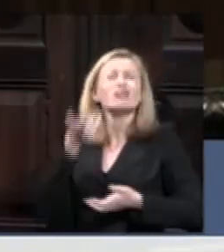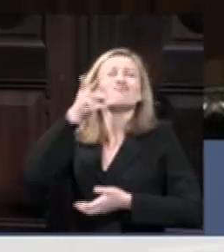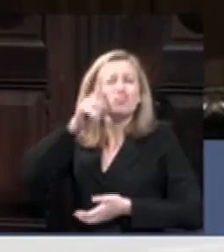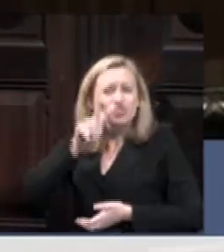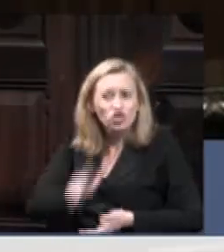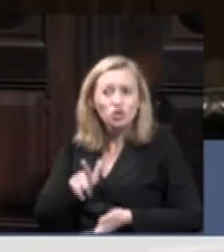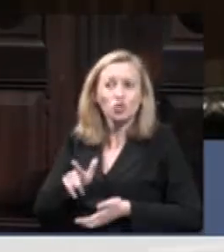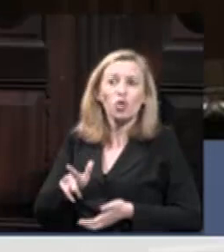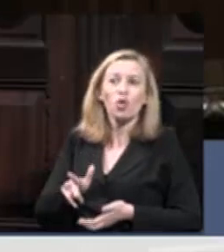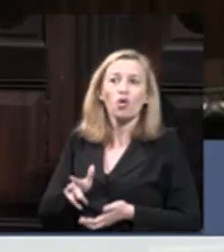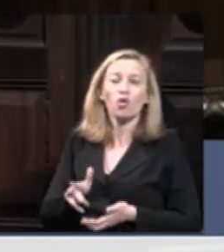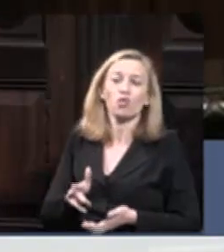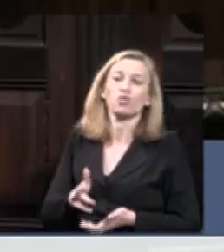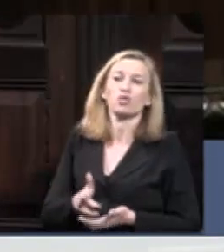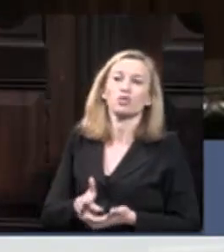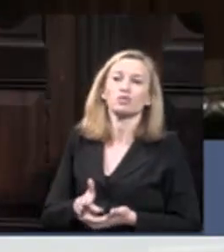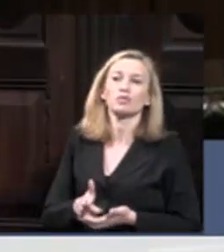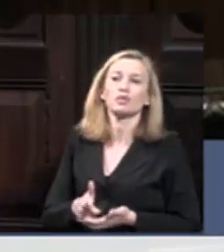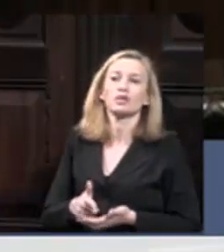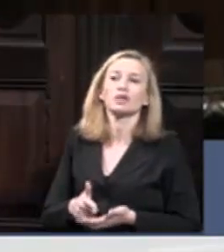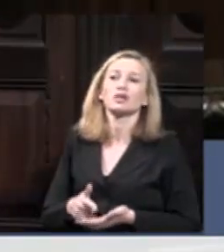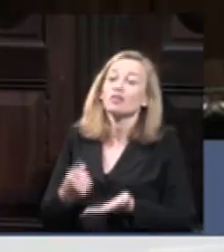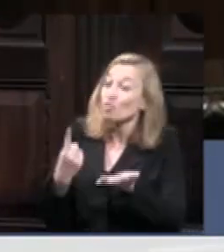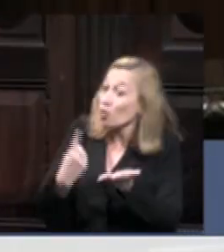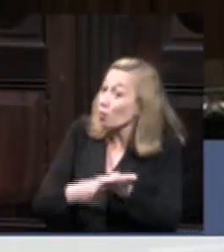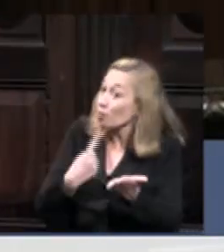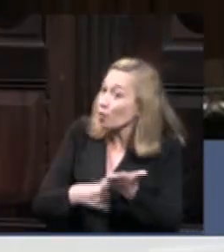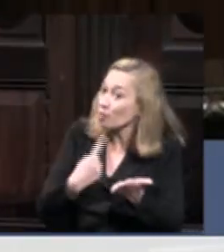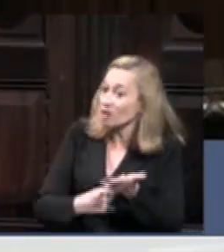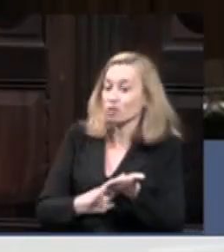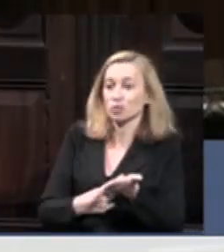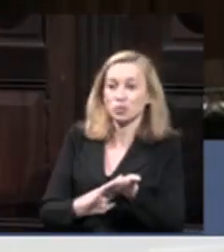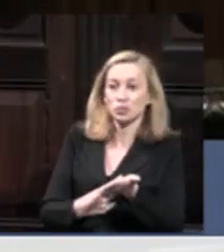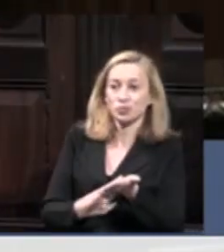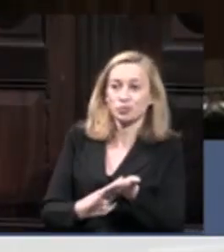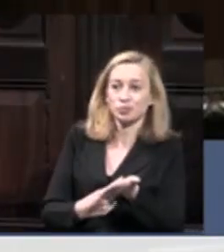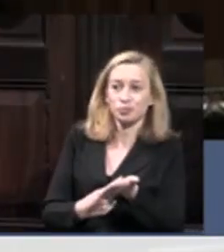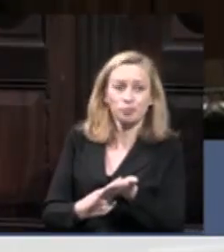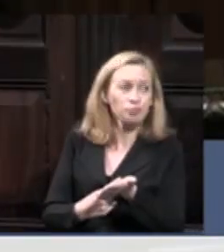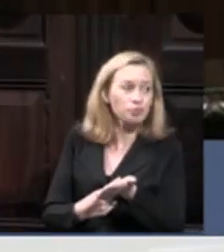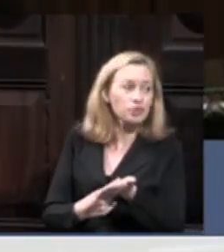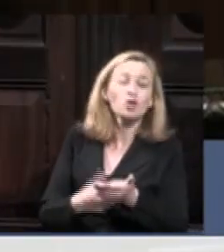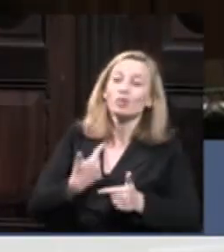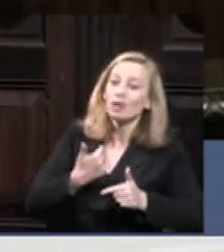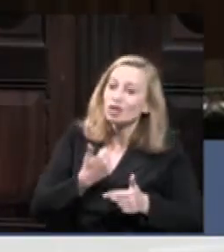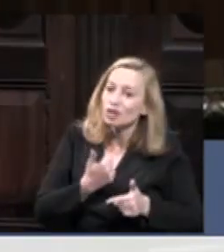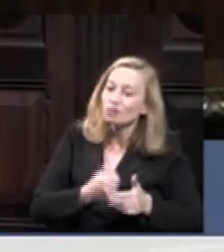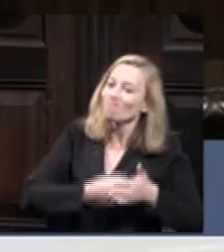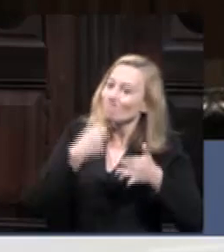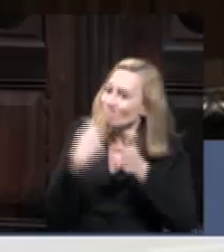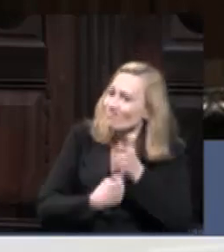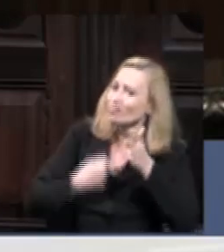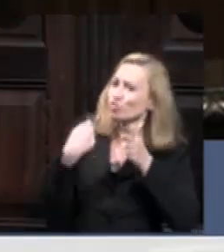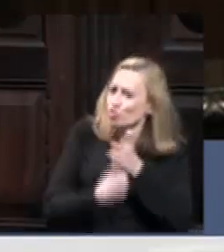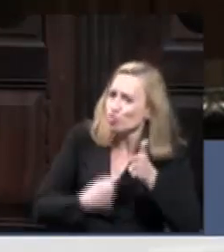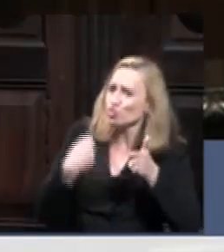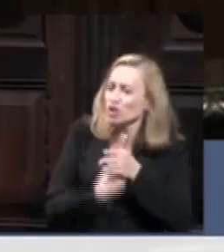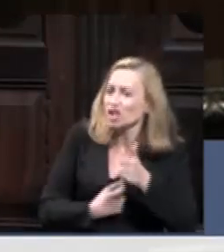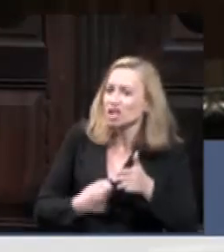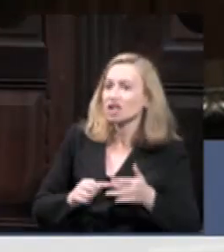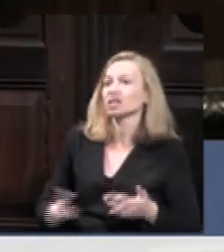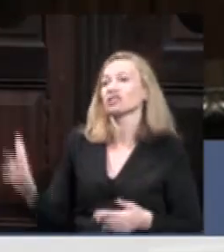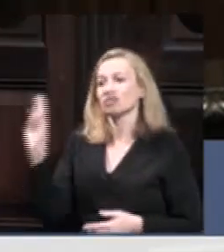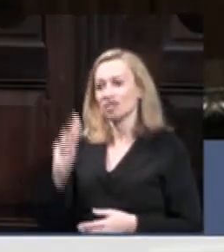vez, empenhar o compromisso do nosso mandato com a luta travada pelas